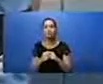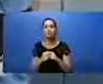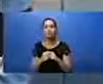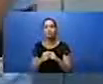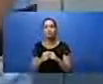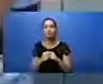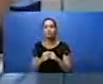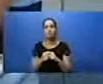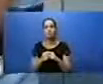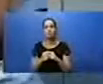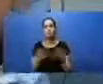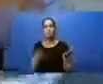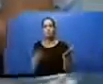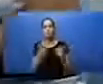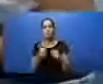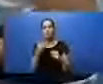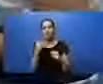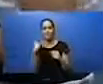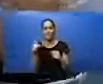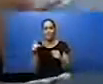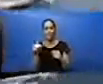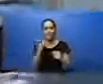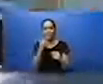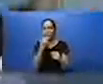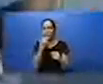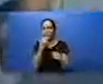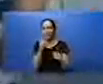Opa, de onde eu tirei 17, gente?